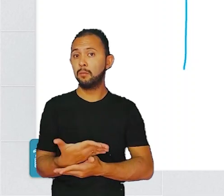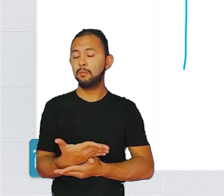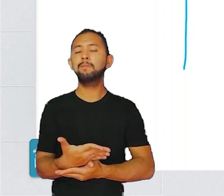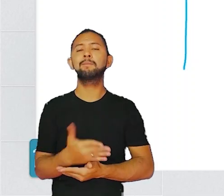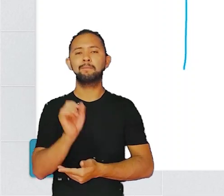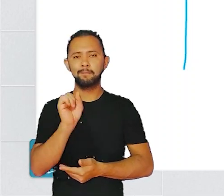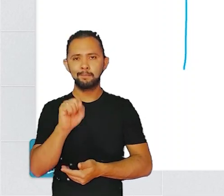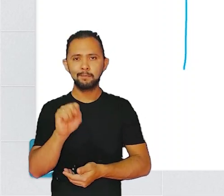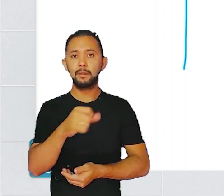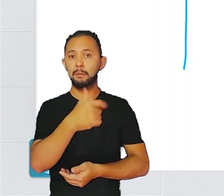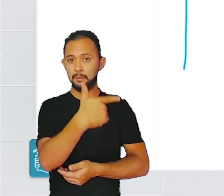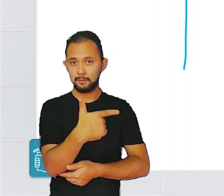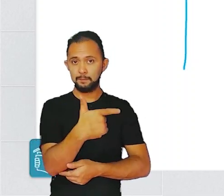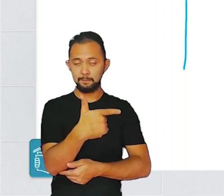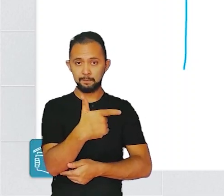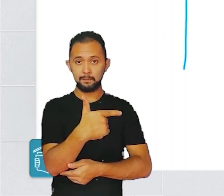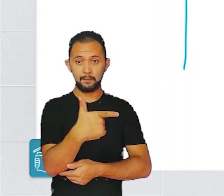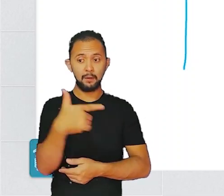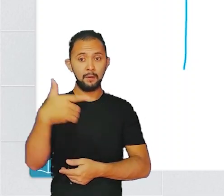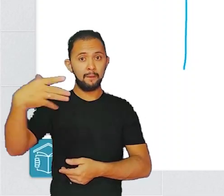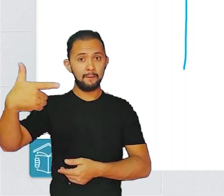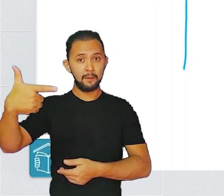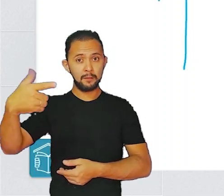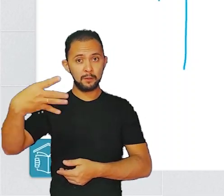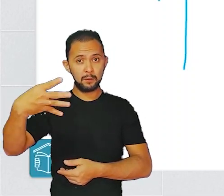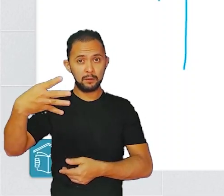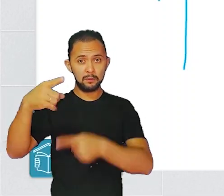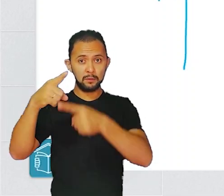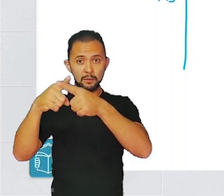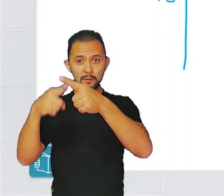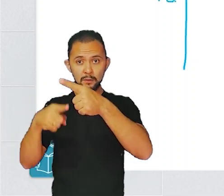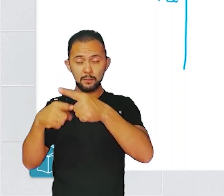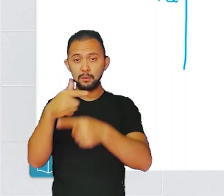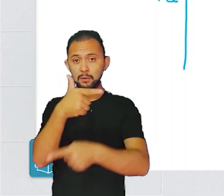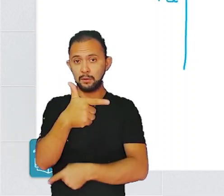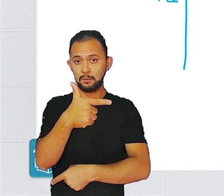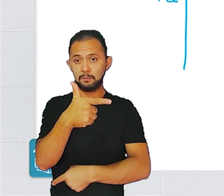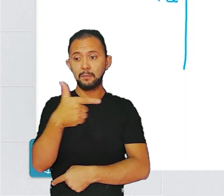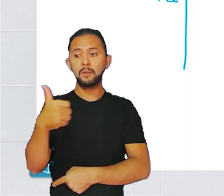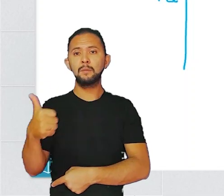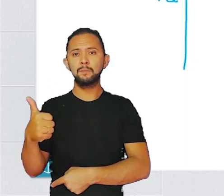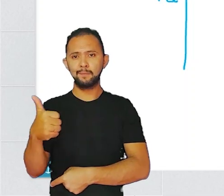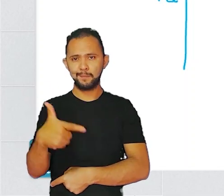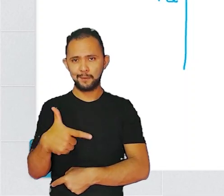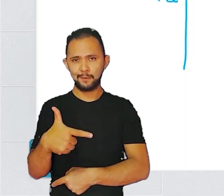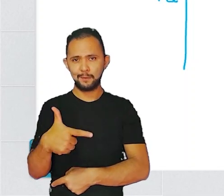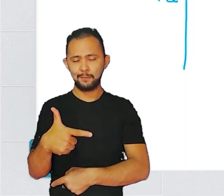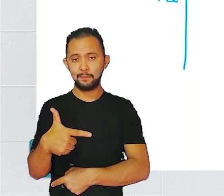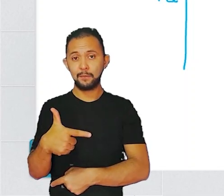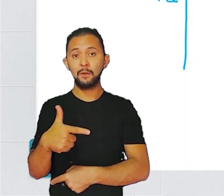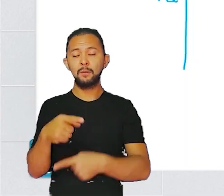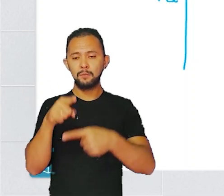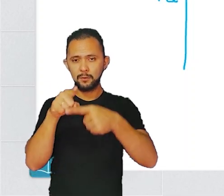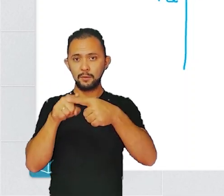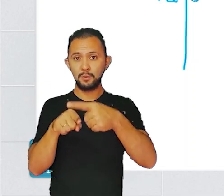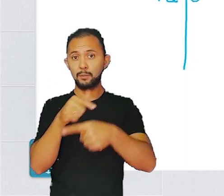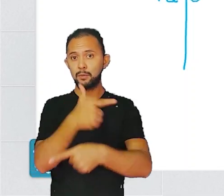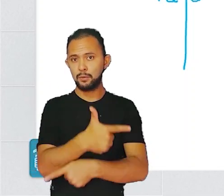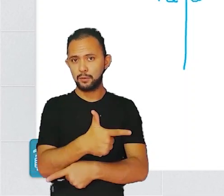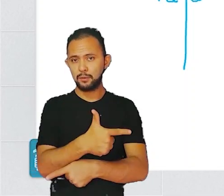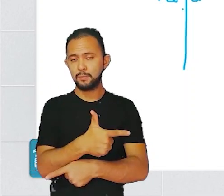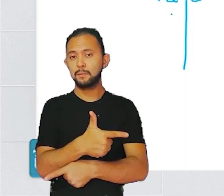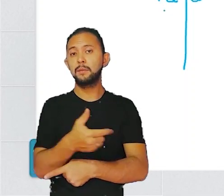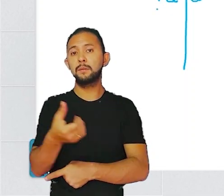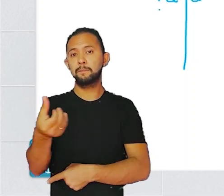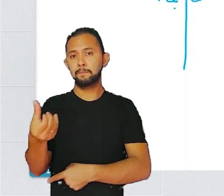dividindo pelo 2. 24 dividido para 2 é 12. 12 dá para dividir por 2 e dá